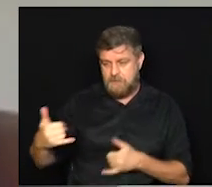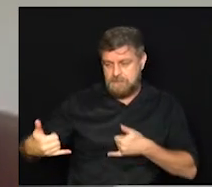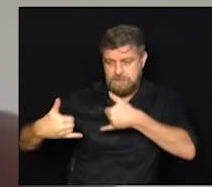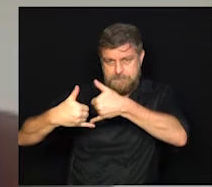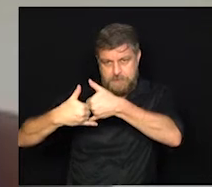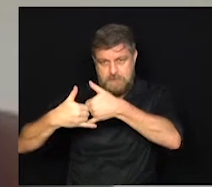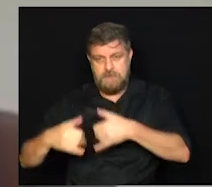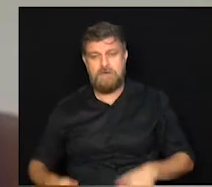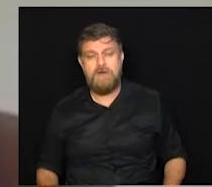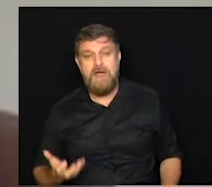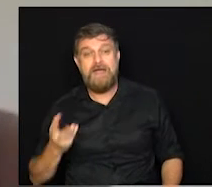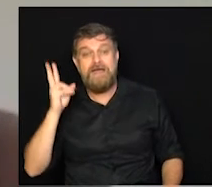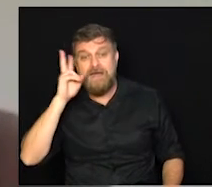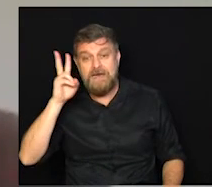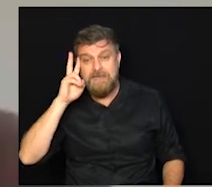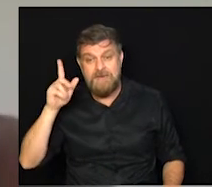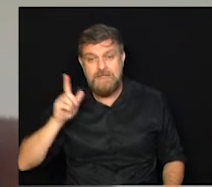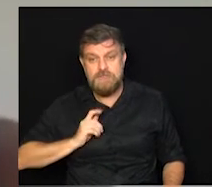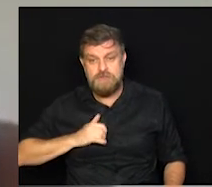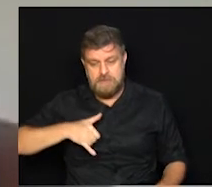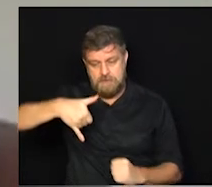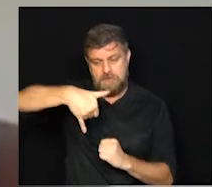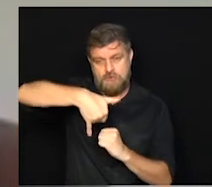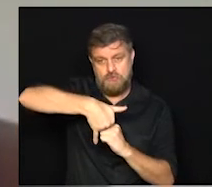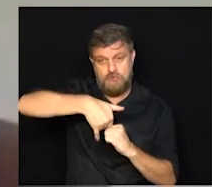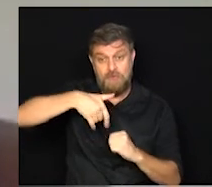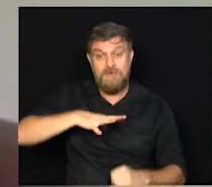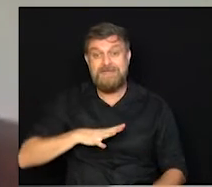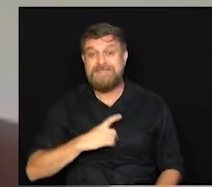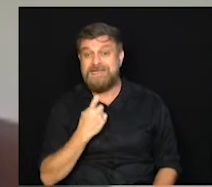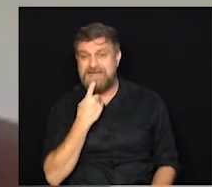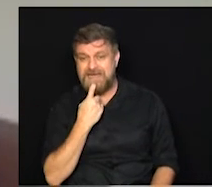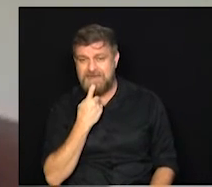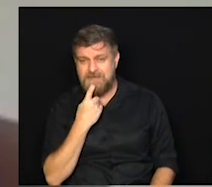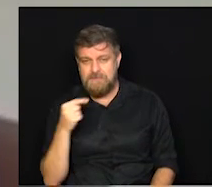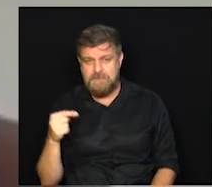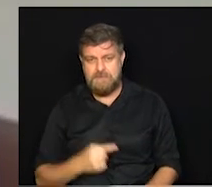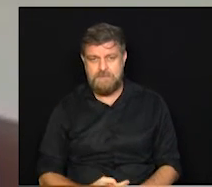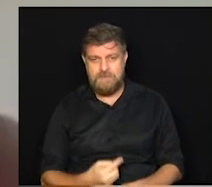que nós tínhamos um Disque Denúncia municipal, que era o